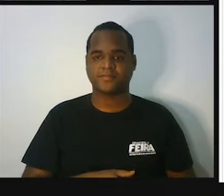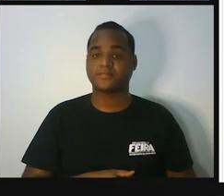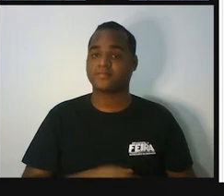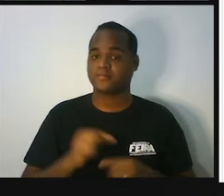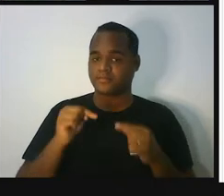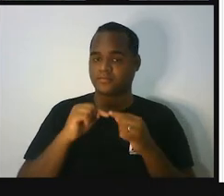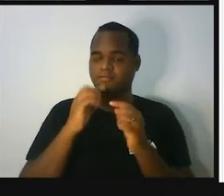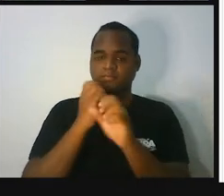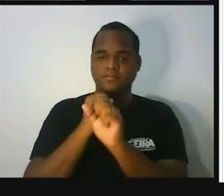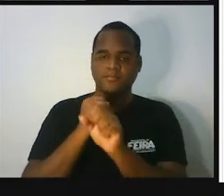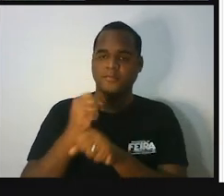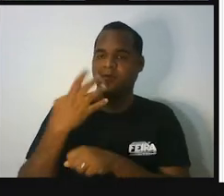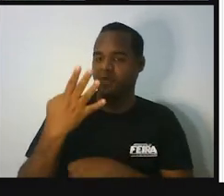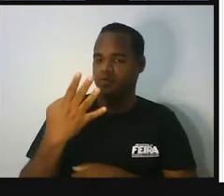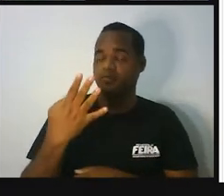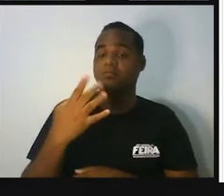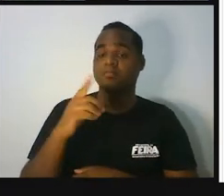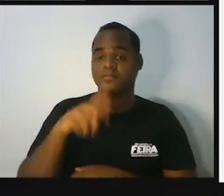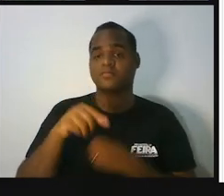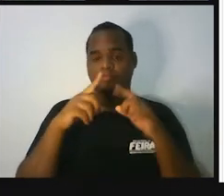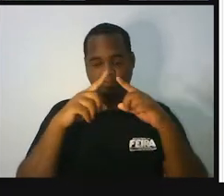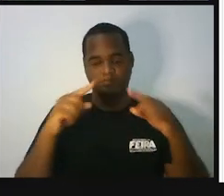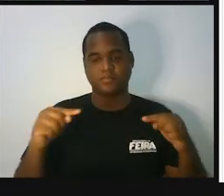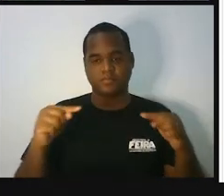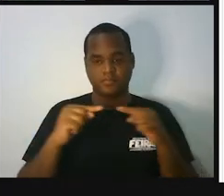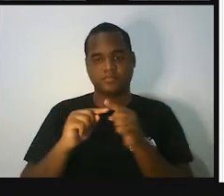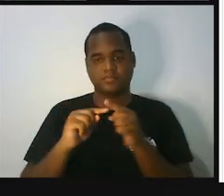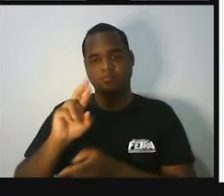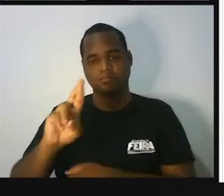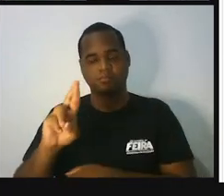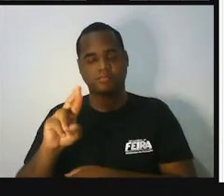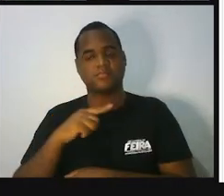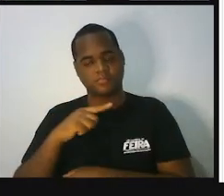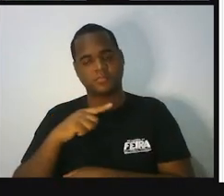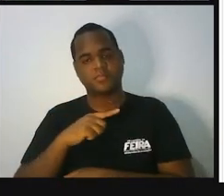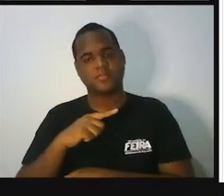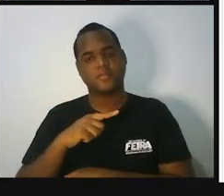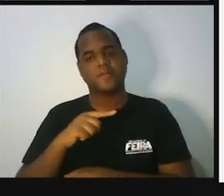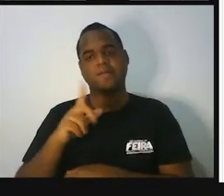4. Então, é claro que esse triângulo ele é regular. E